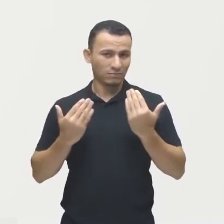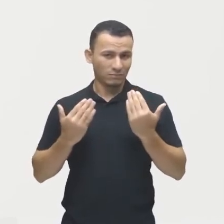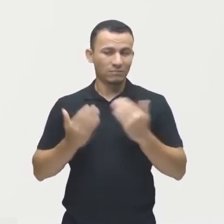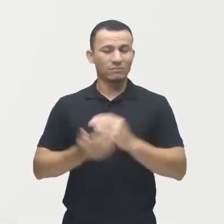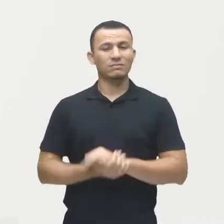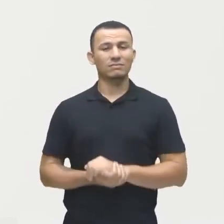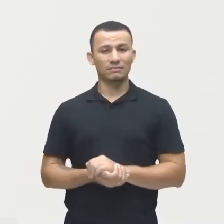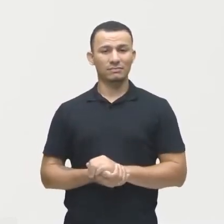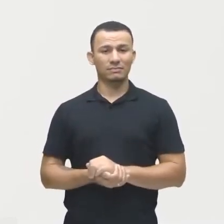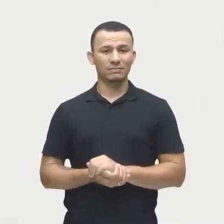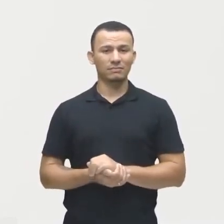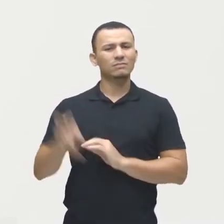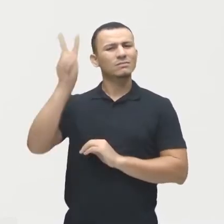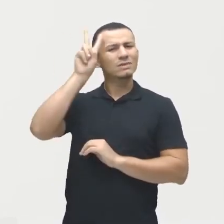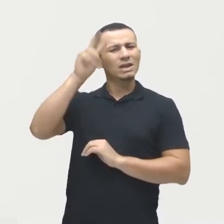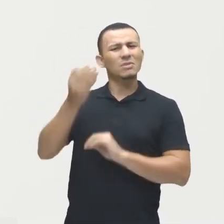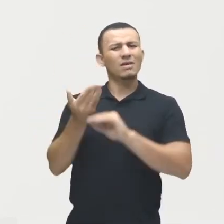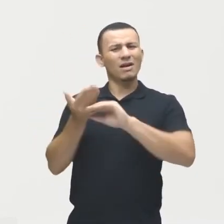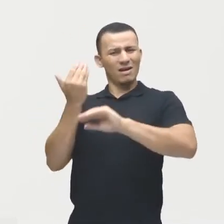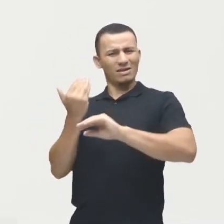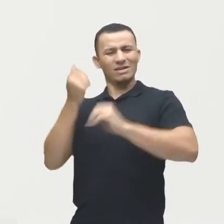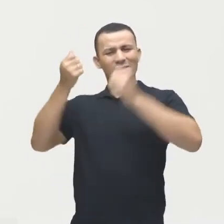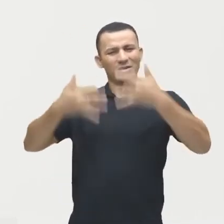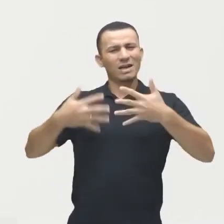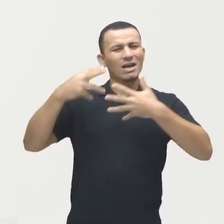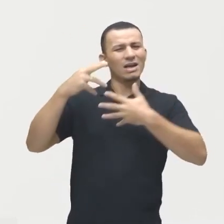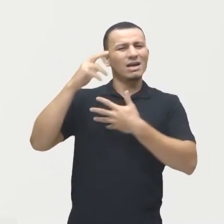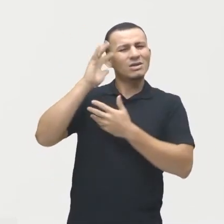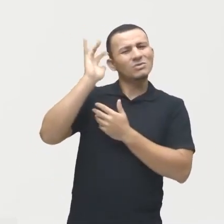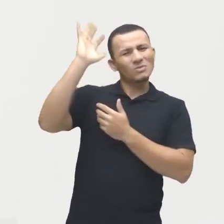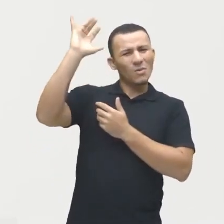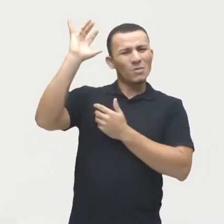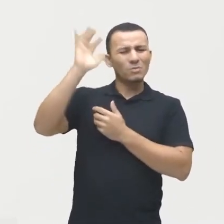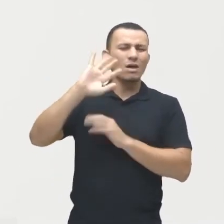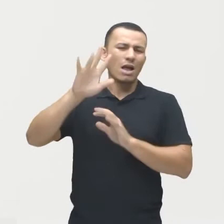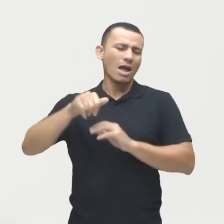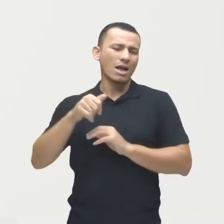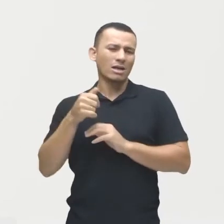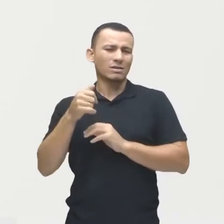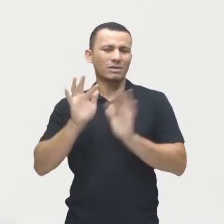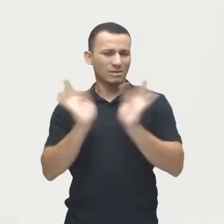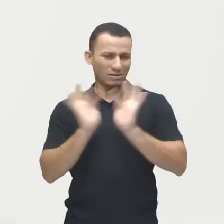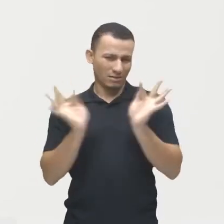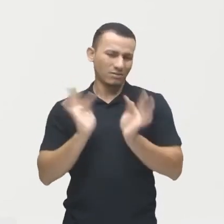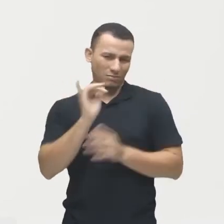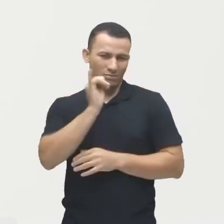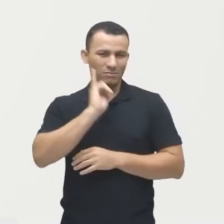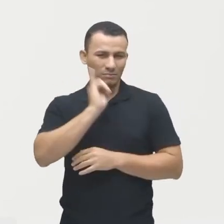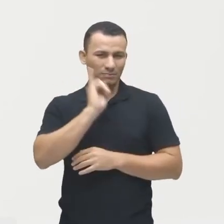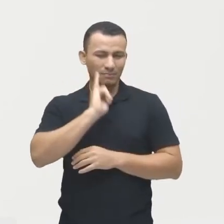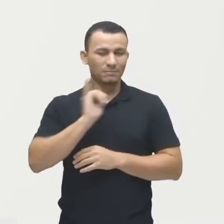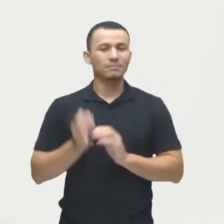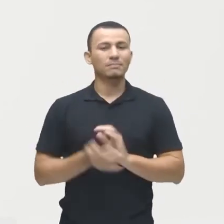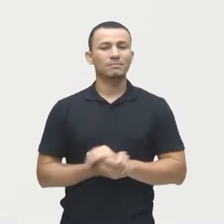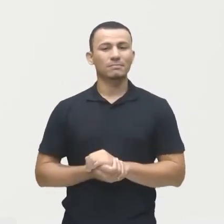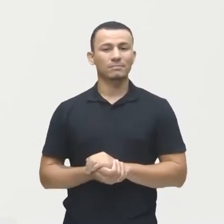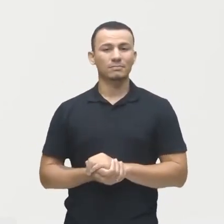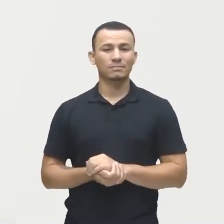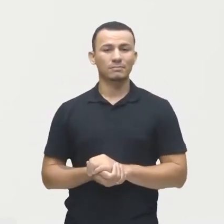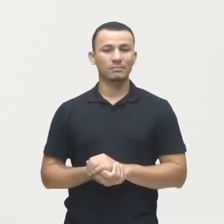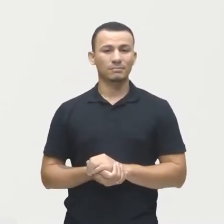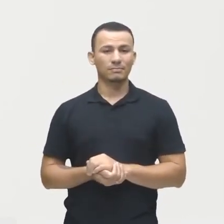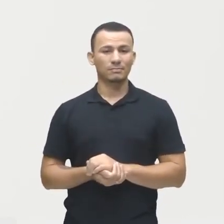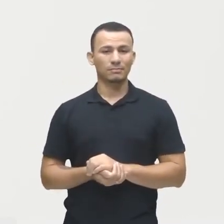inseridos. Lembra que eu falei do exemplo lá do som e tal? É só um exemplo básico para que vocês entendam essa situação de contexto.